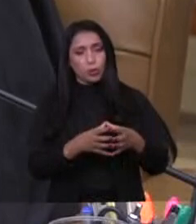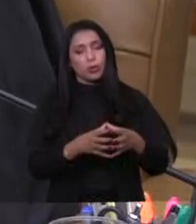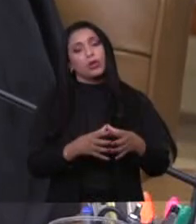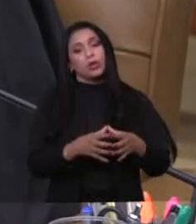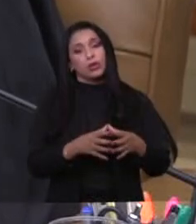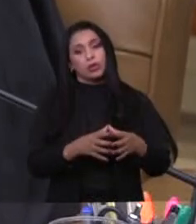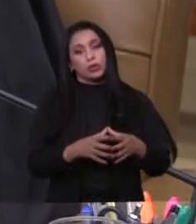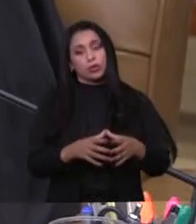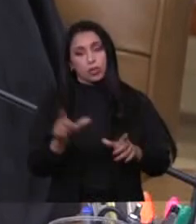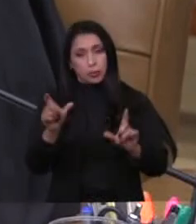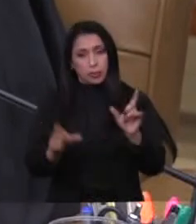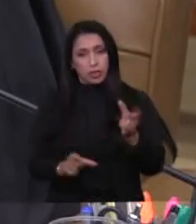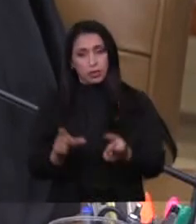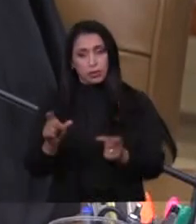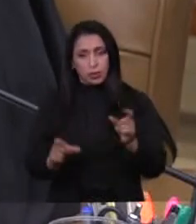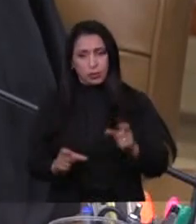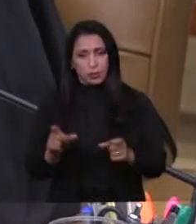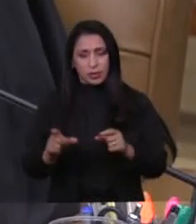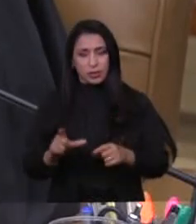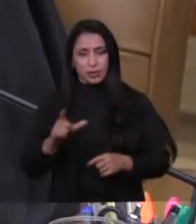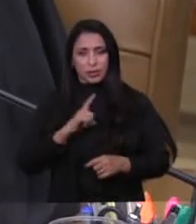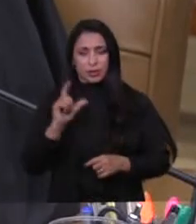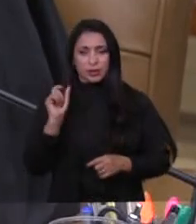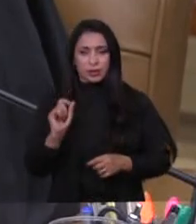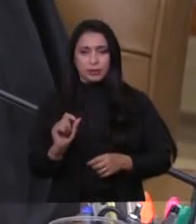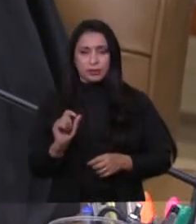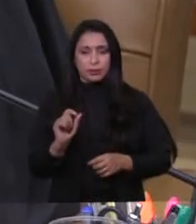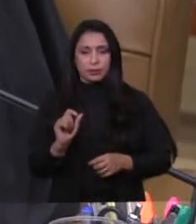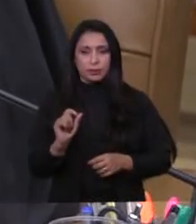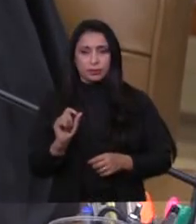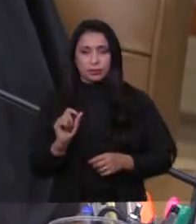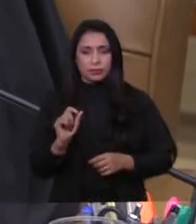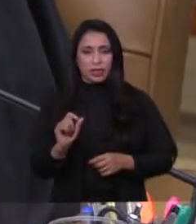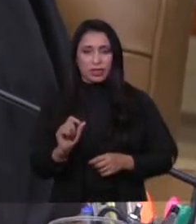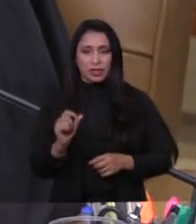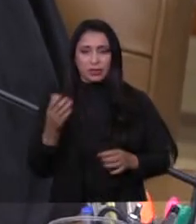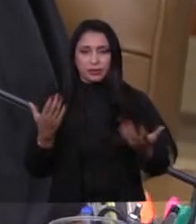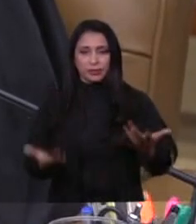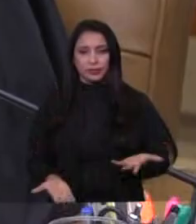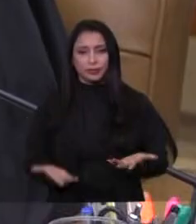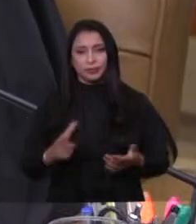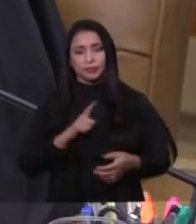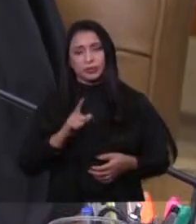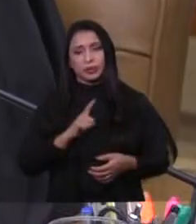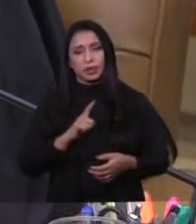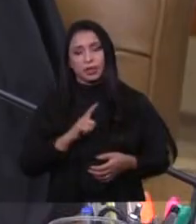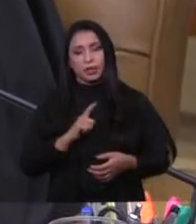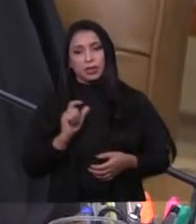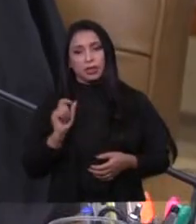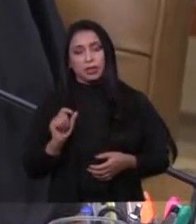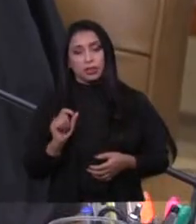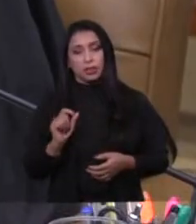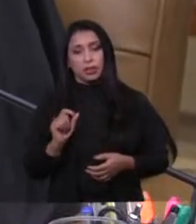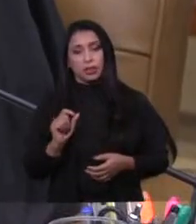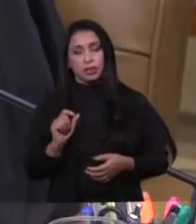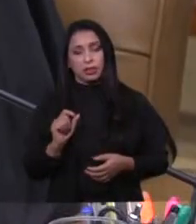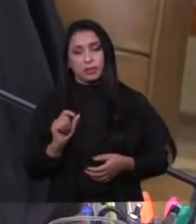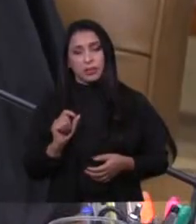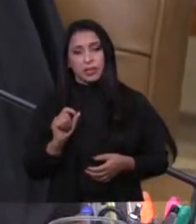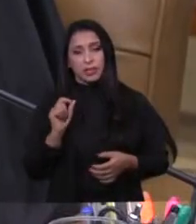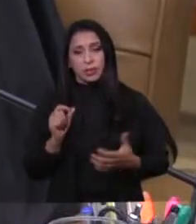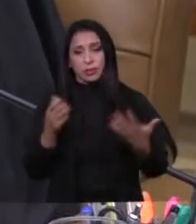Não basta para o crime em apreço um simples ajuste de vontade. É indispensável, mas não é